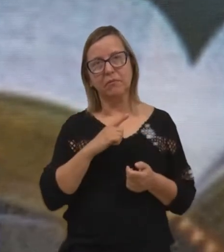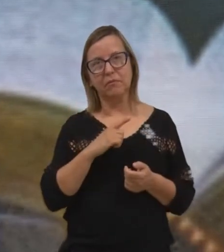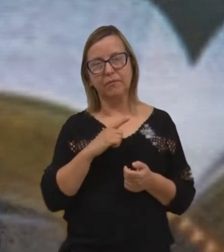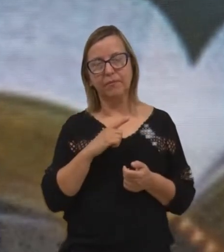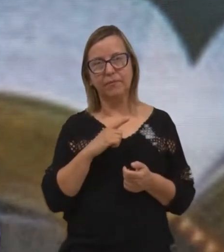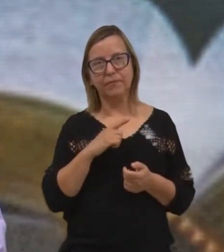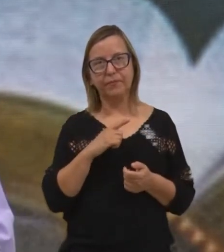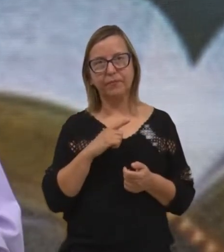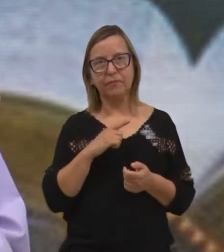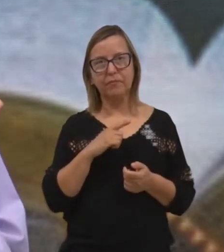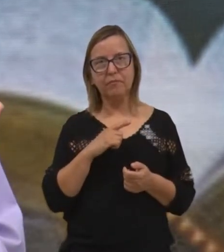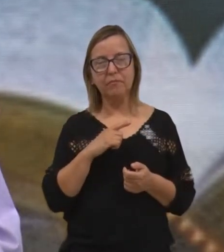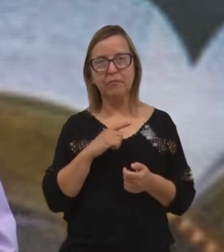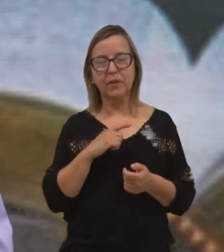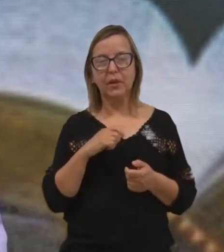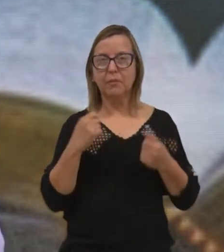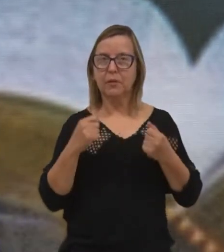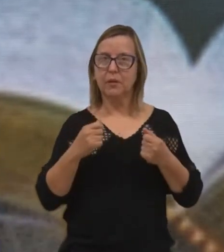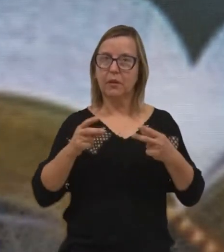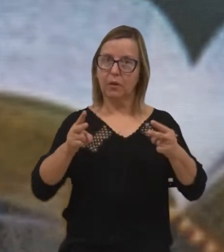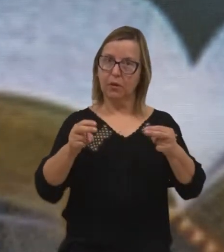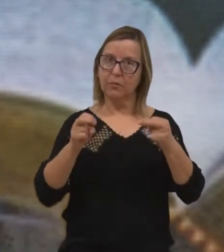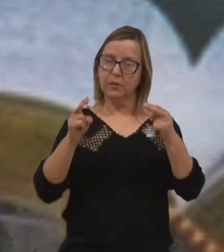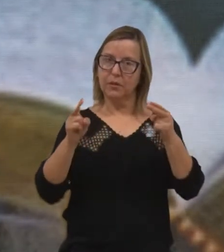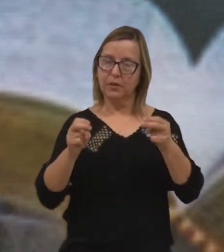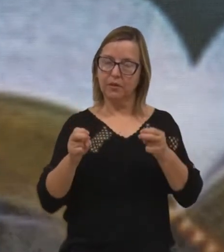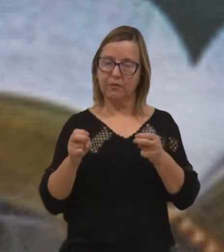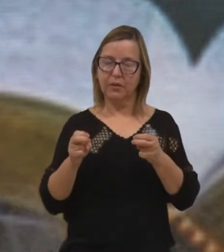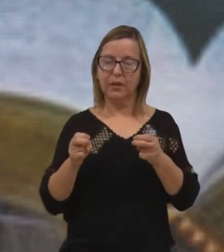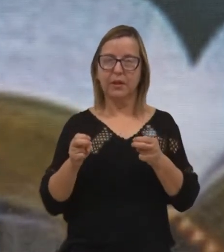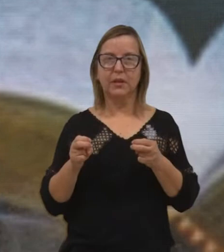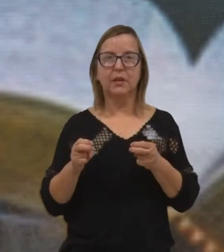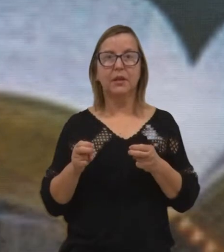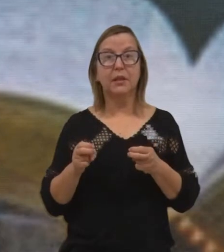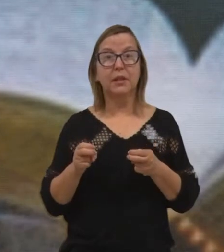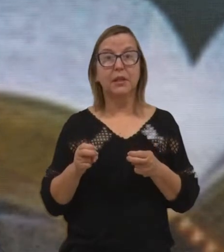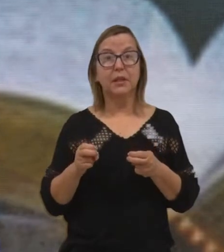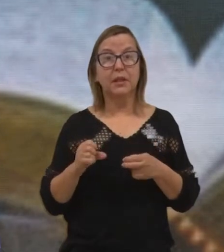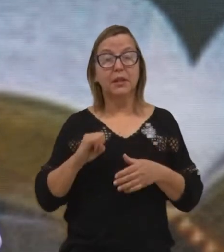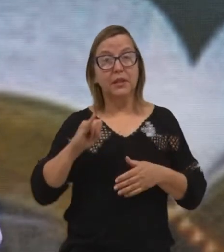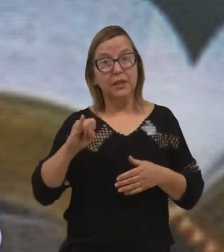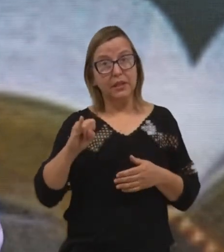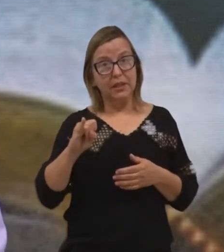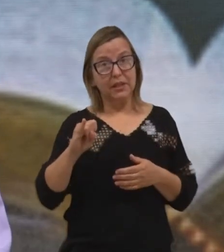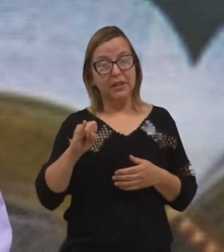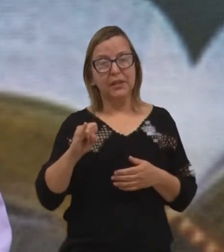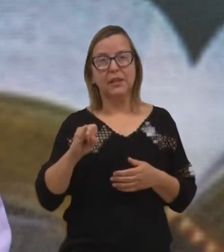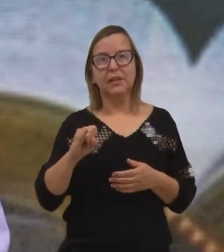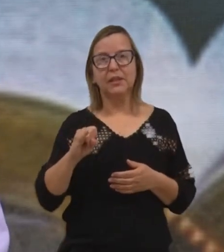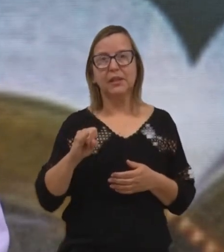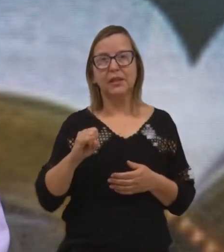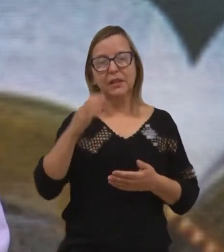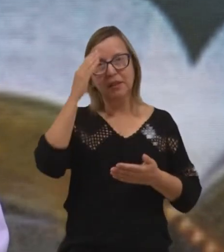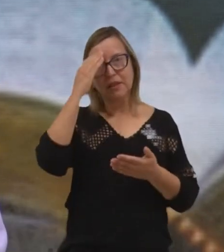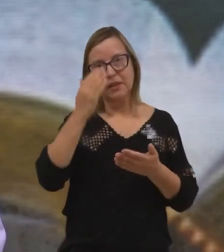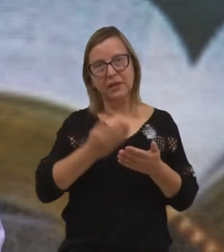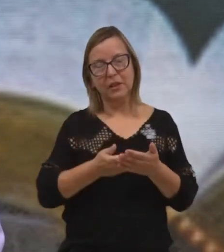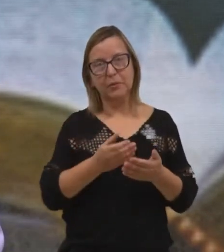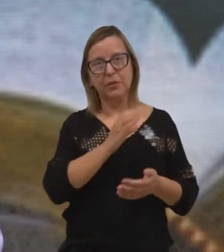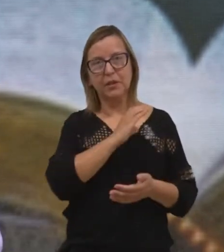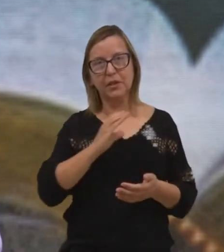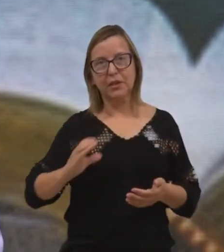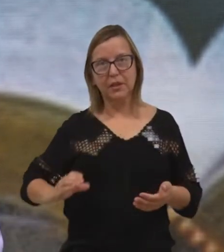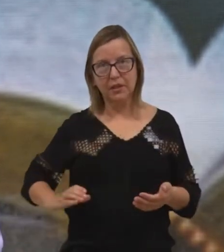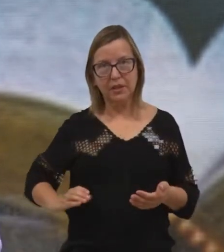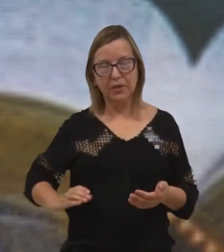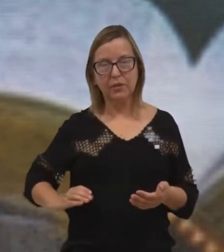tanto de nós observarmos como entendemos que se Cristo é a nossa vida, é essa atitude. Mas eu sei